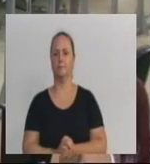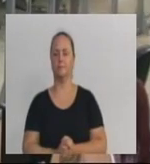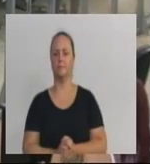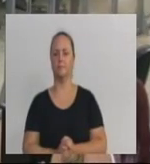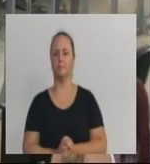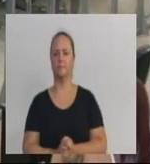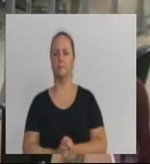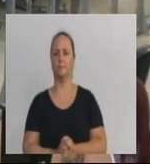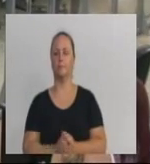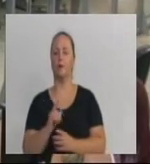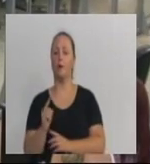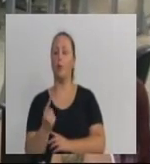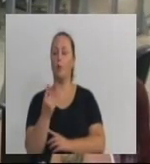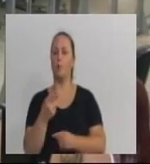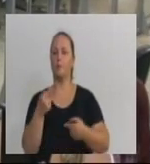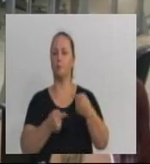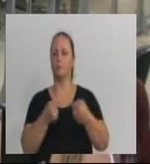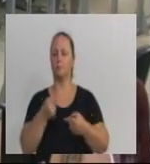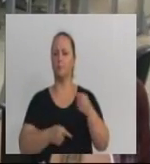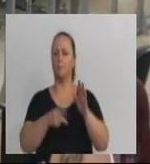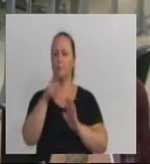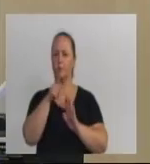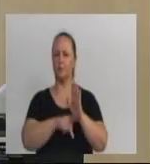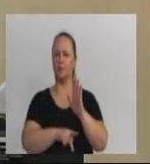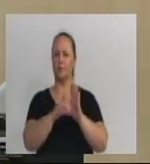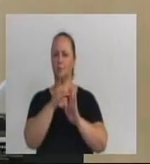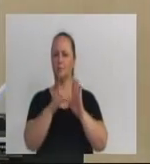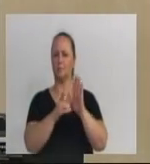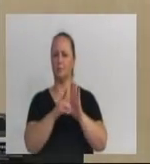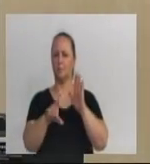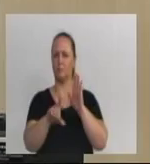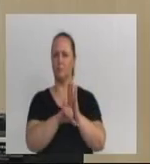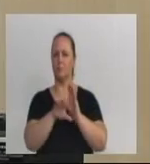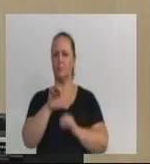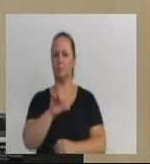Em única discussão e votação, o projeto de decreto legislativo 924.